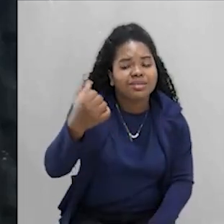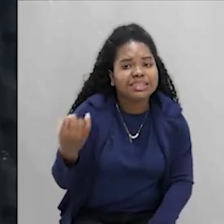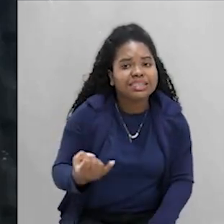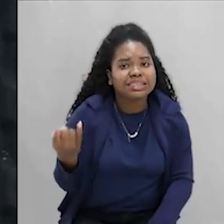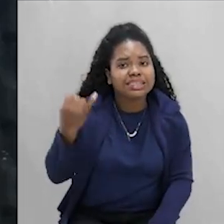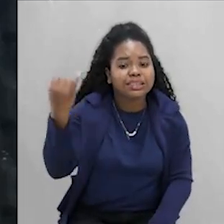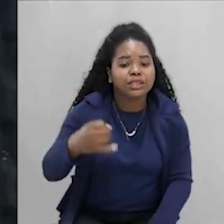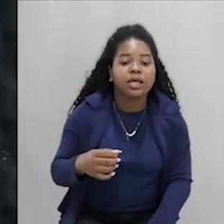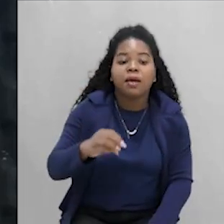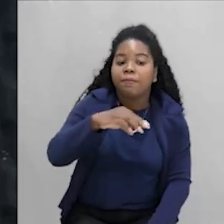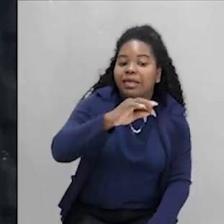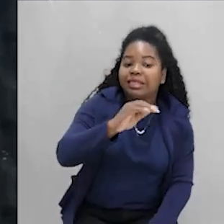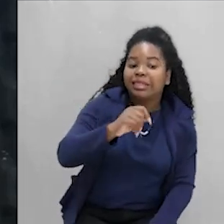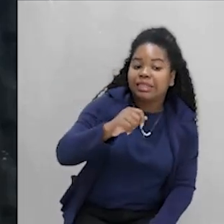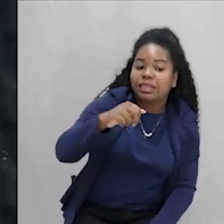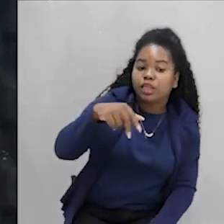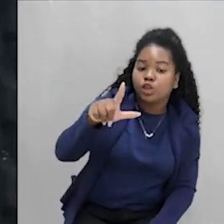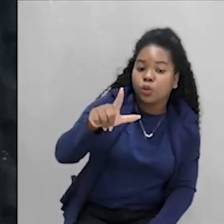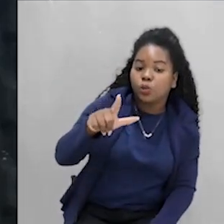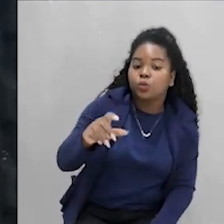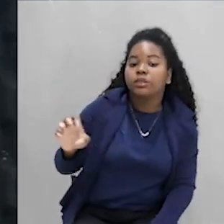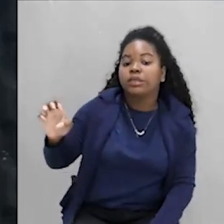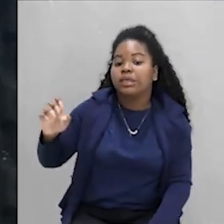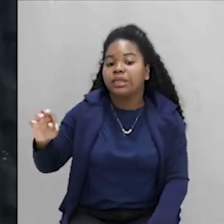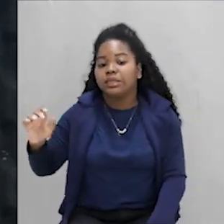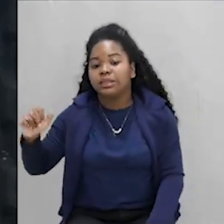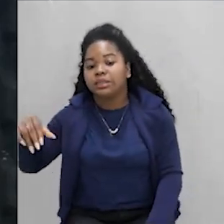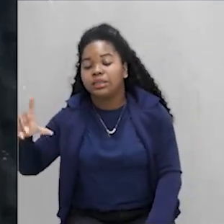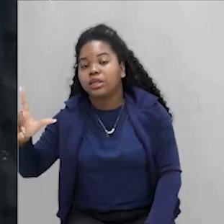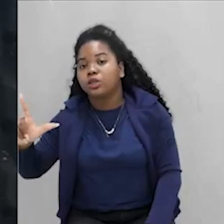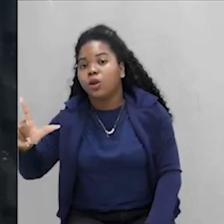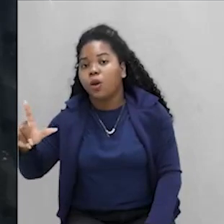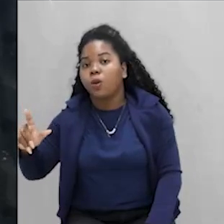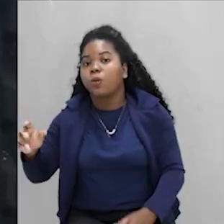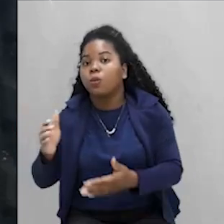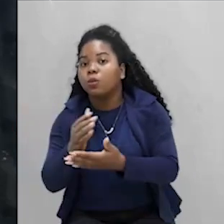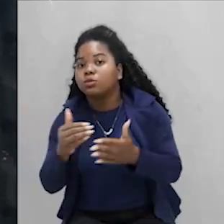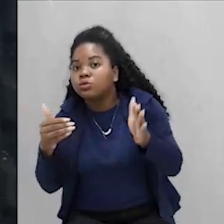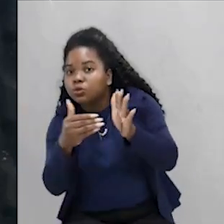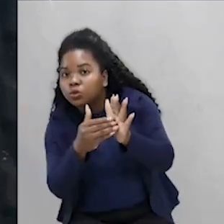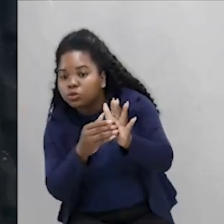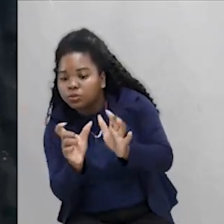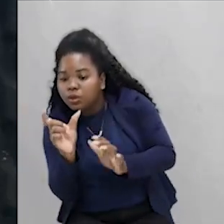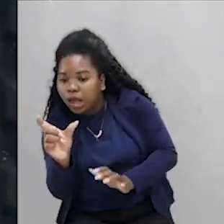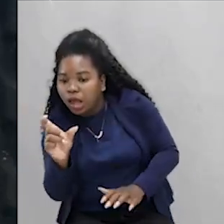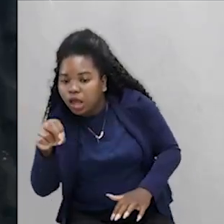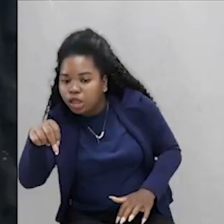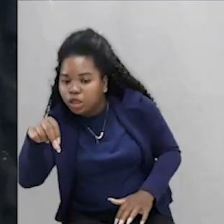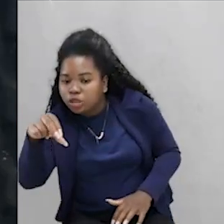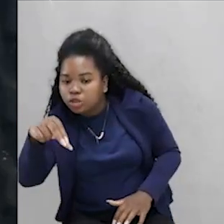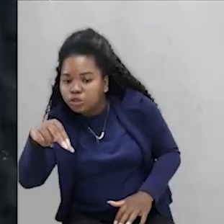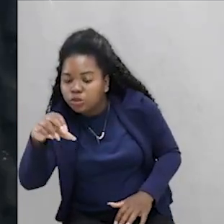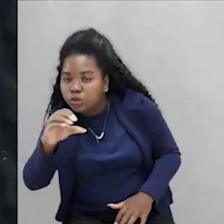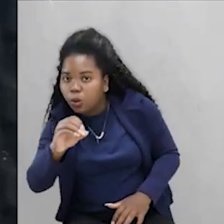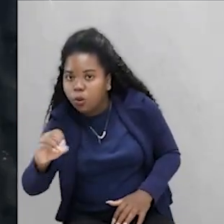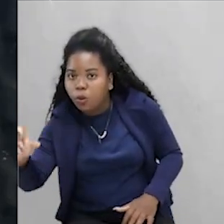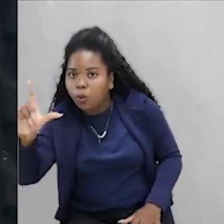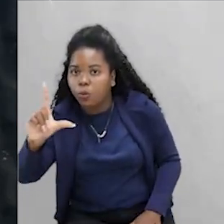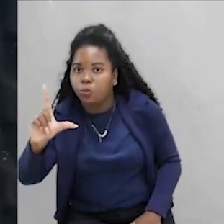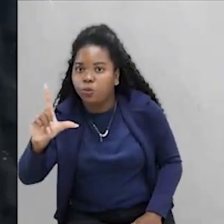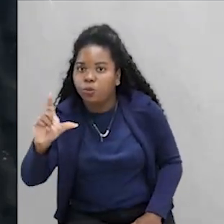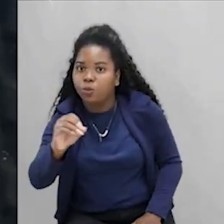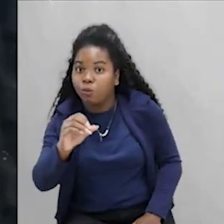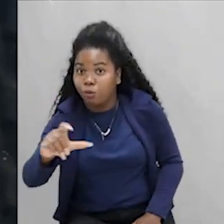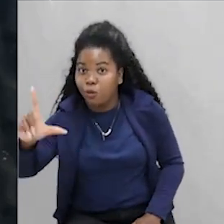metanol e é etanol termina em ou pois é A nomenclatura dos álcools né